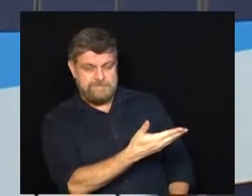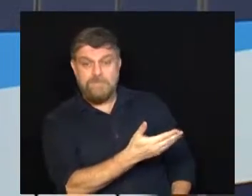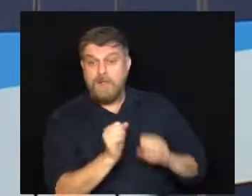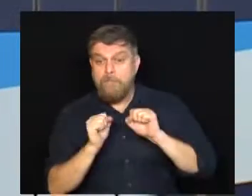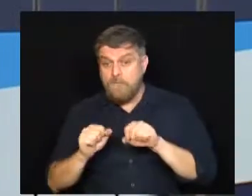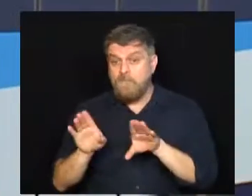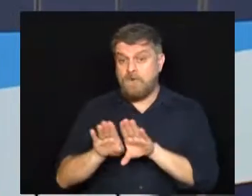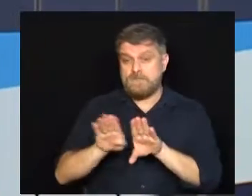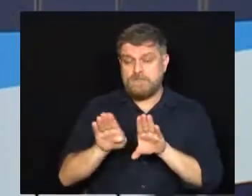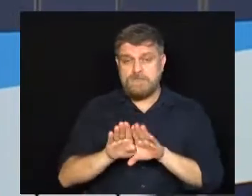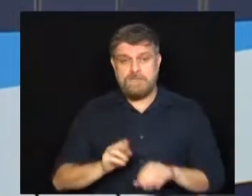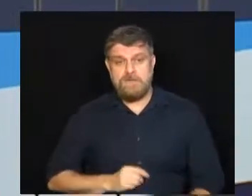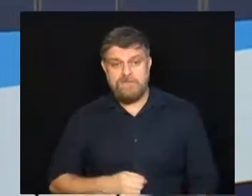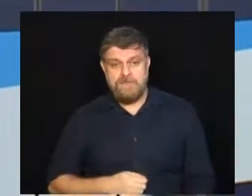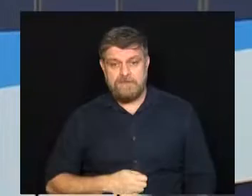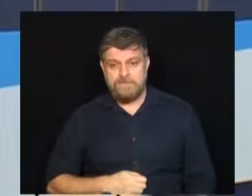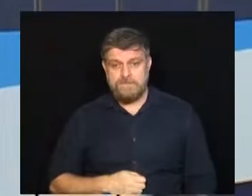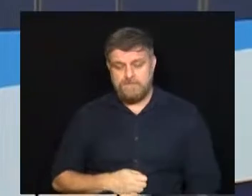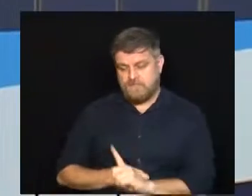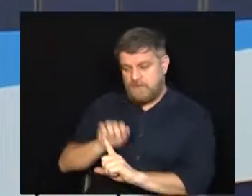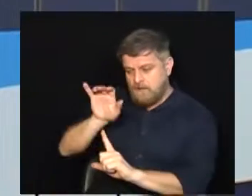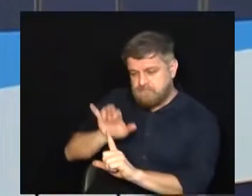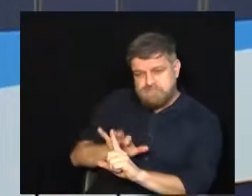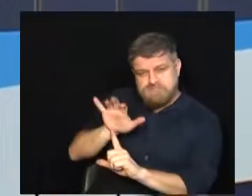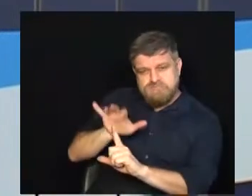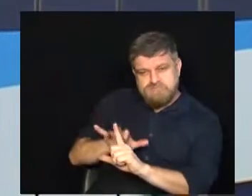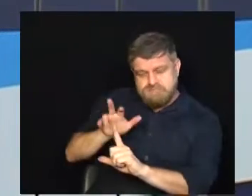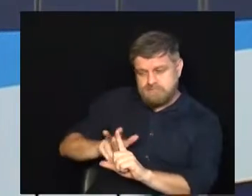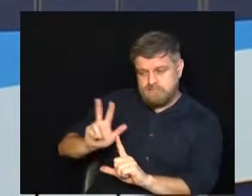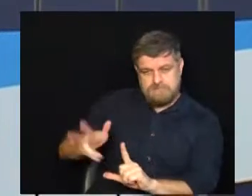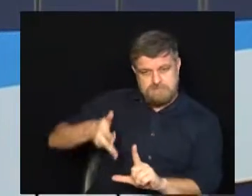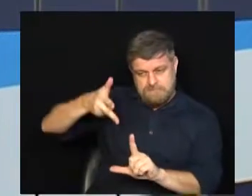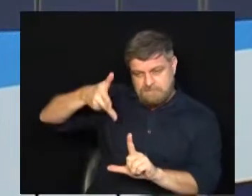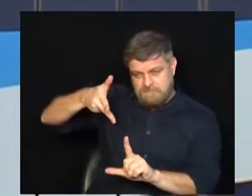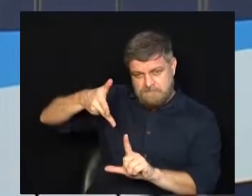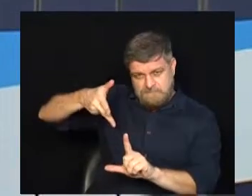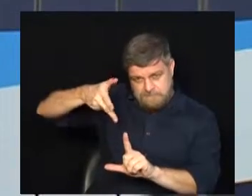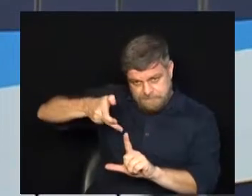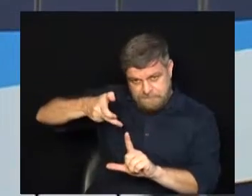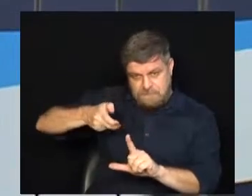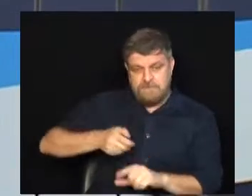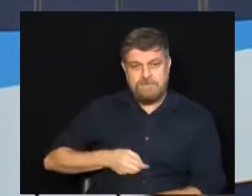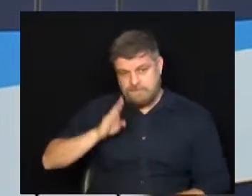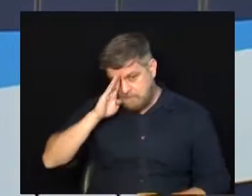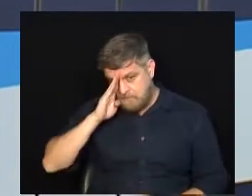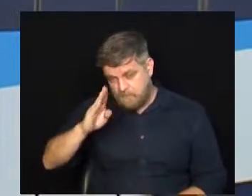também usar o QR Code para acessar aí o WhatsApp da TV Câmara Campinas, o